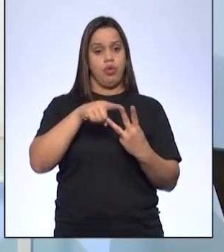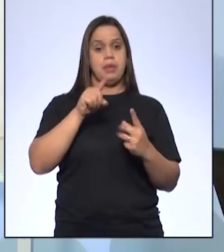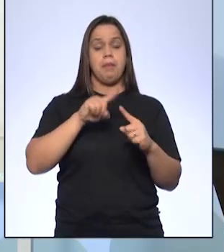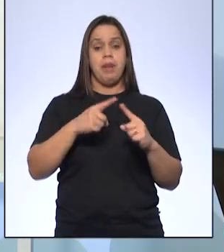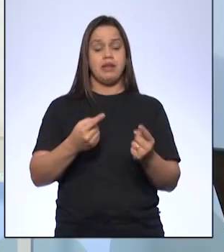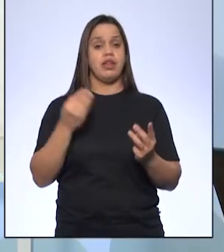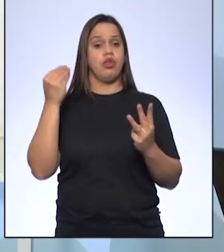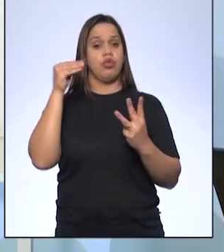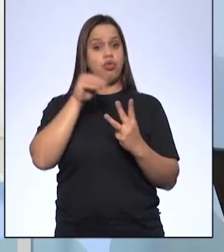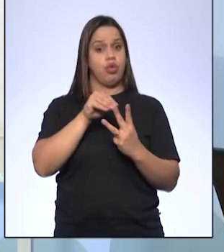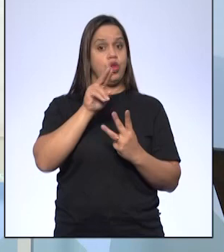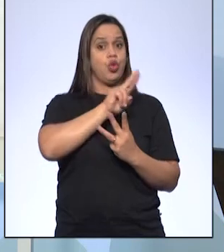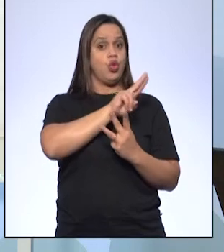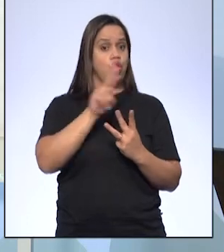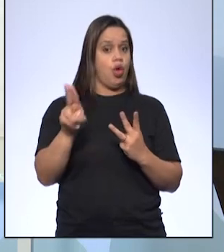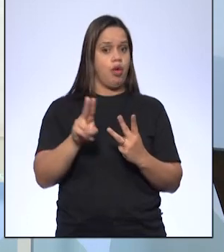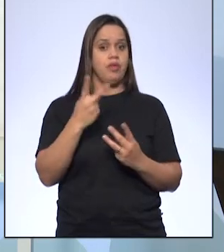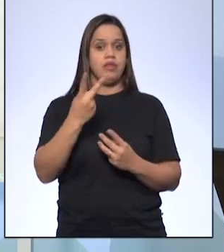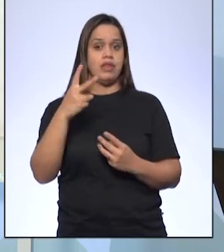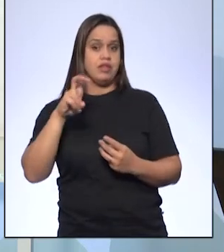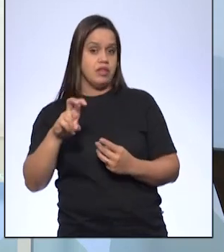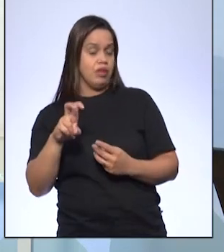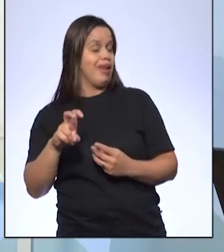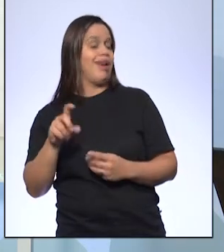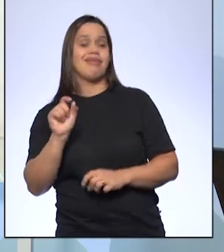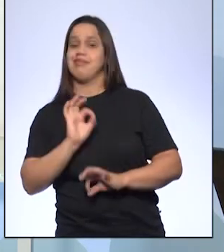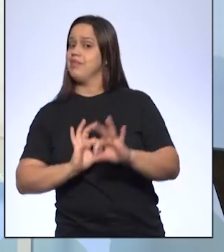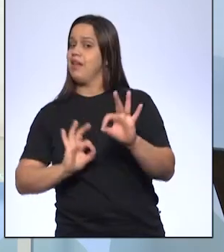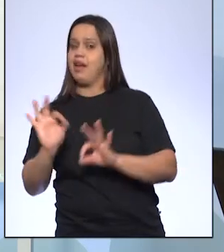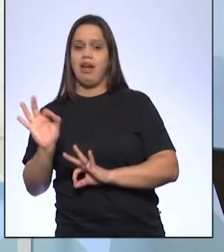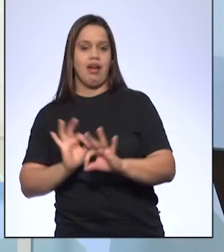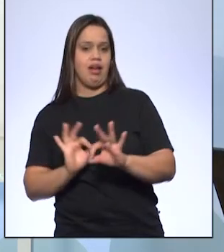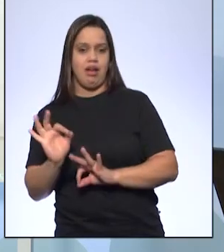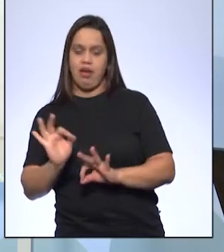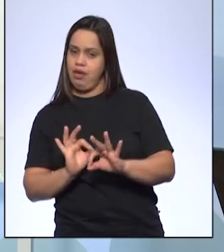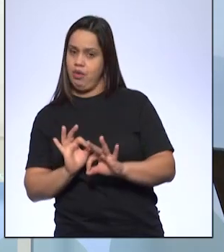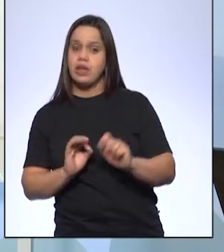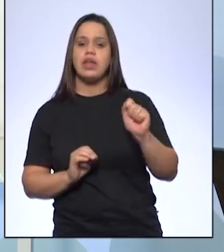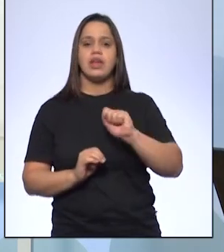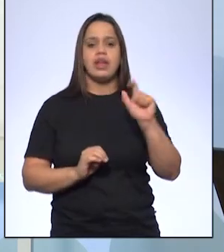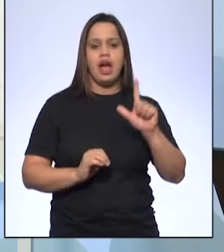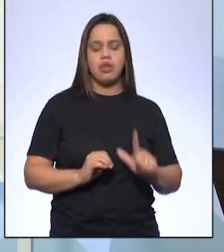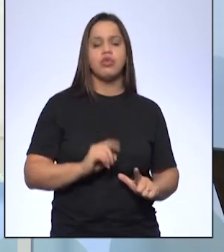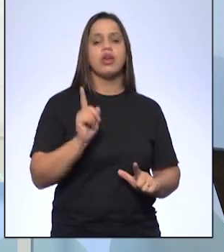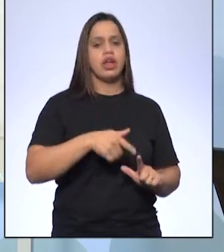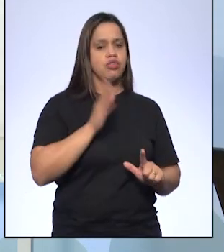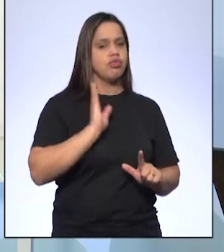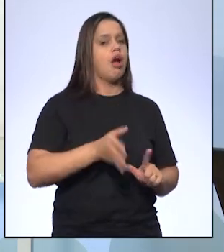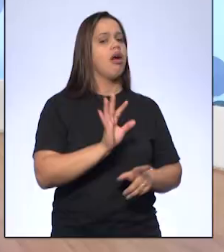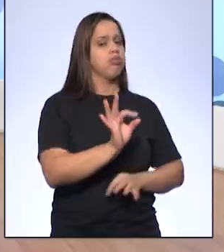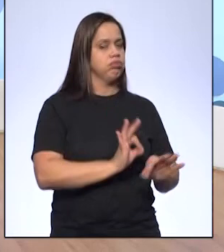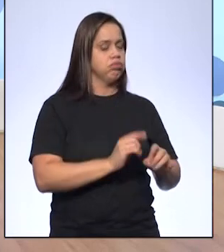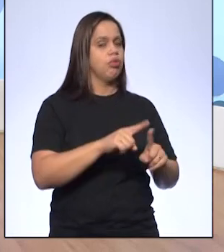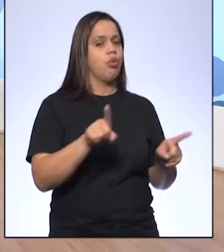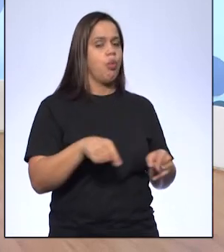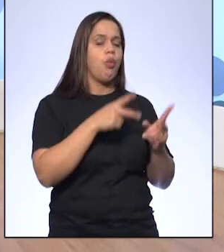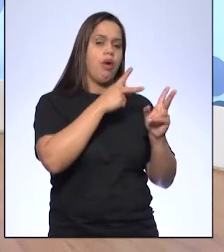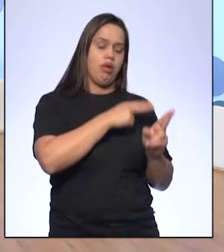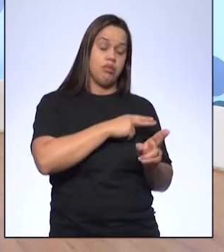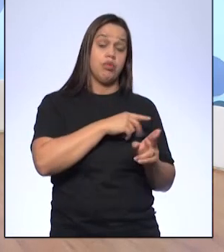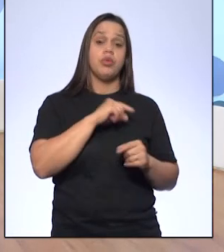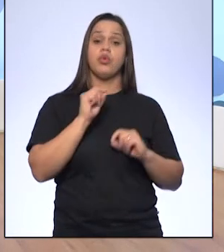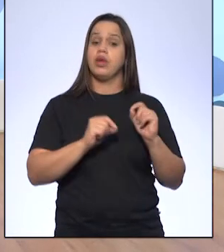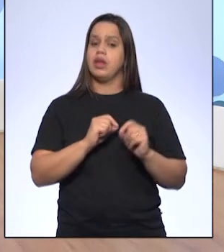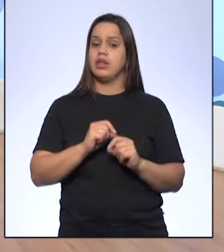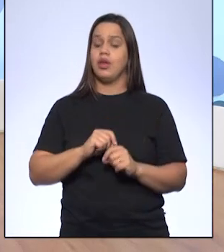nomeando. 25% é quem não arruma, né? Em azul aqui é quem arruma o quarto, né, Ale? É aquela história. A questão